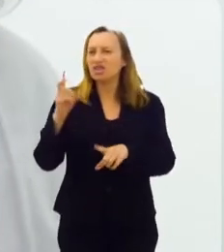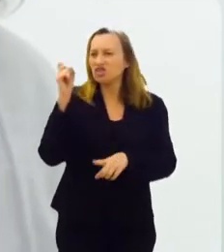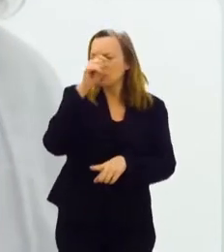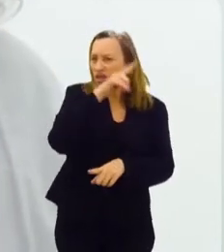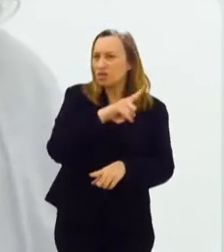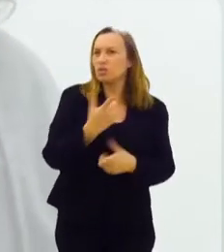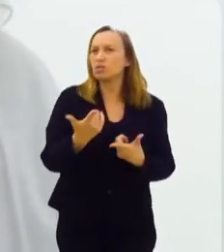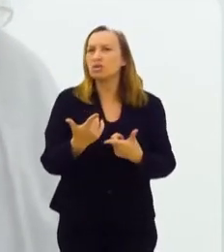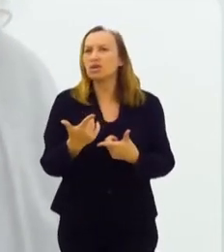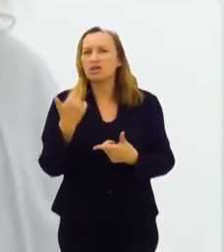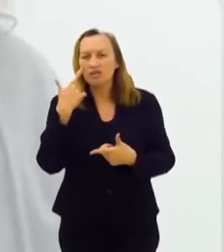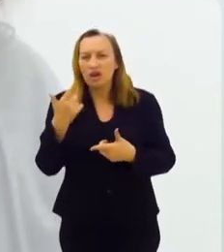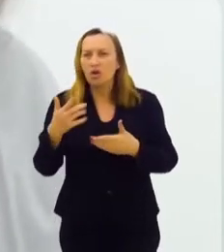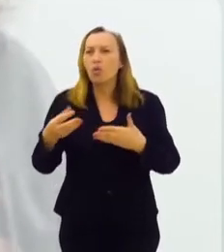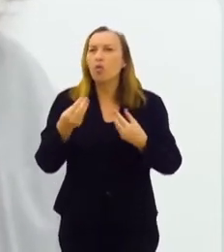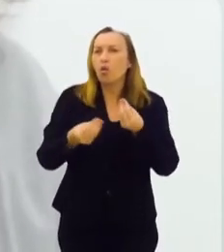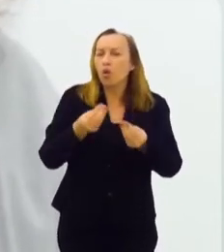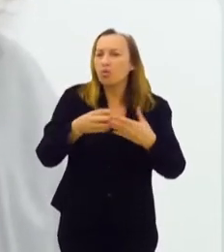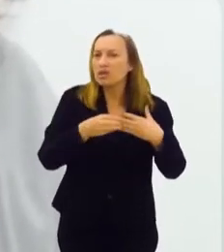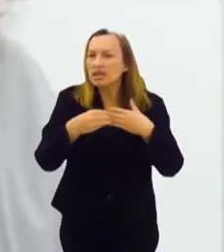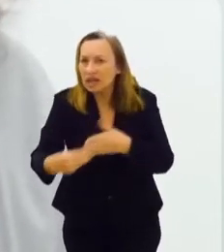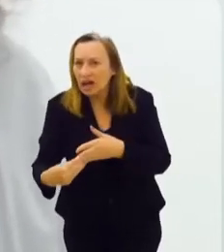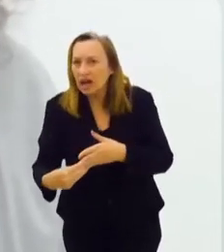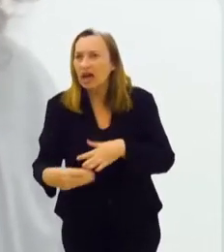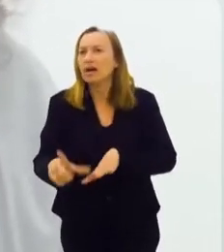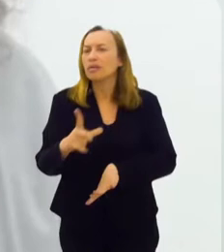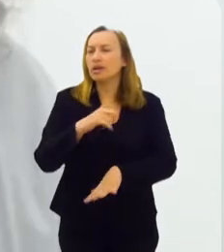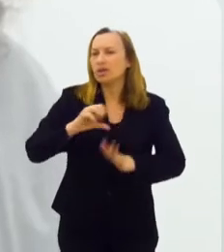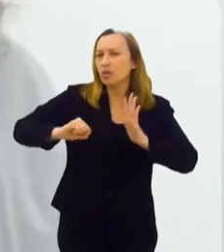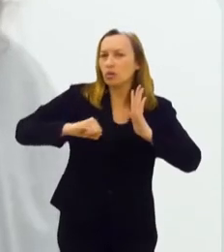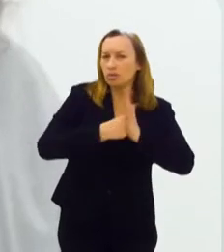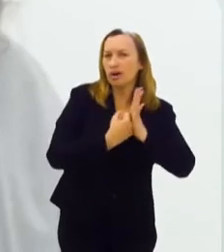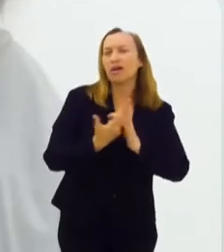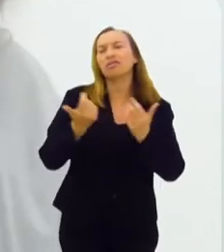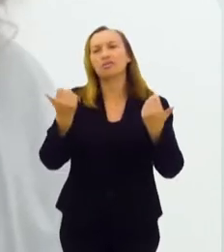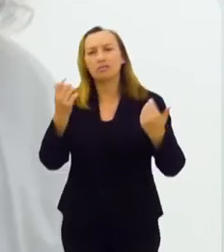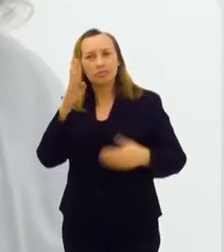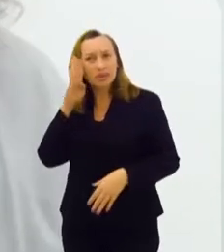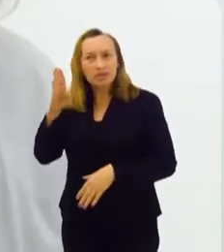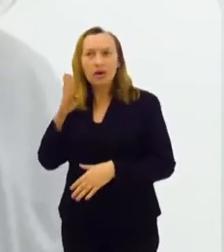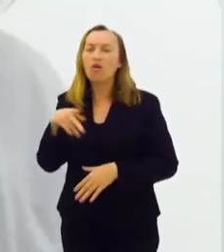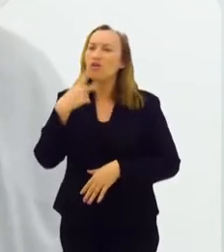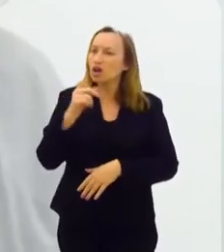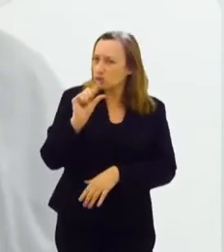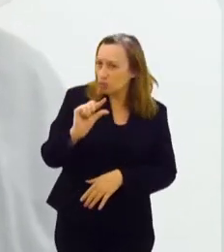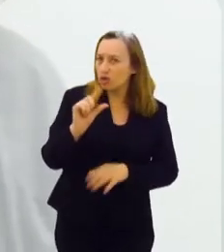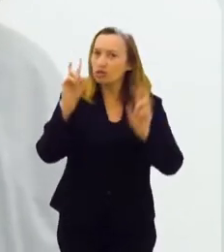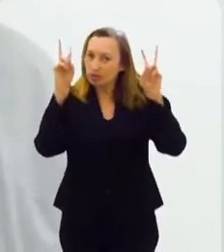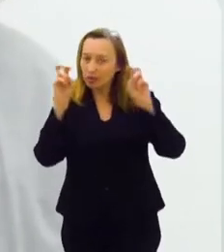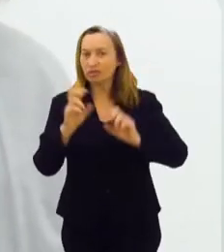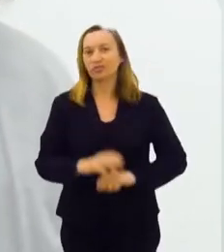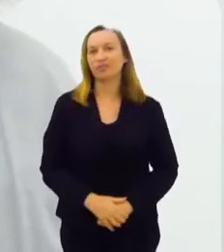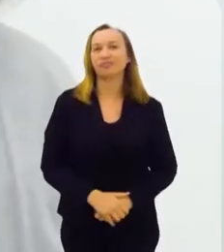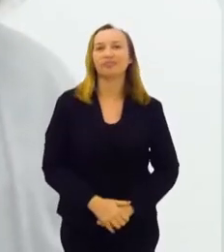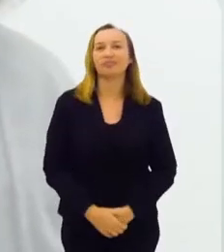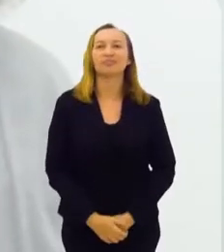muito difícil a gente pensar em como direcionar isso para gerar, então, o impacto que é necessário. Queria que você falasse um pouquinho sobre